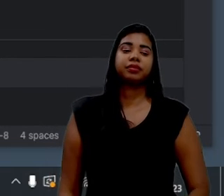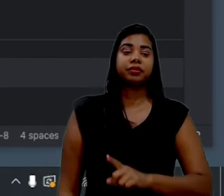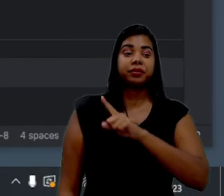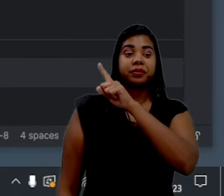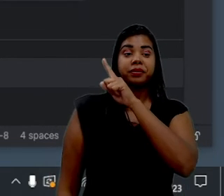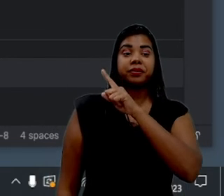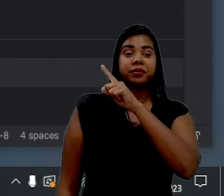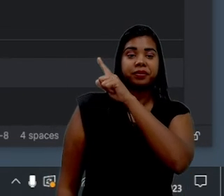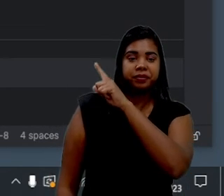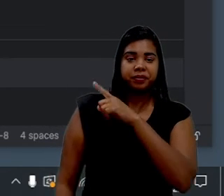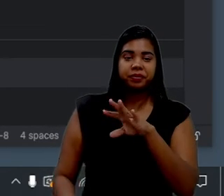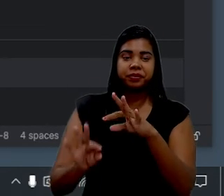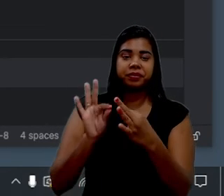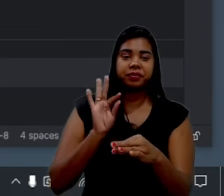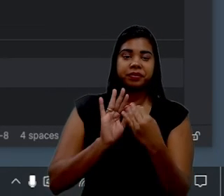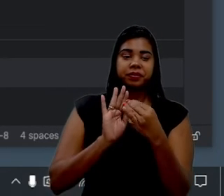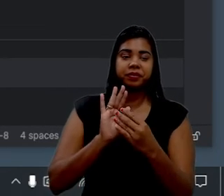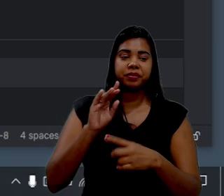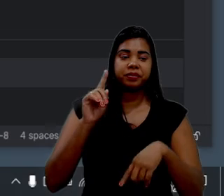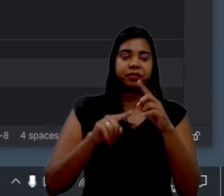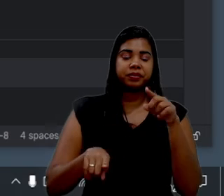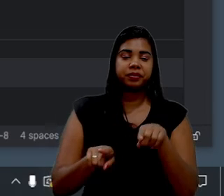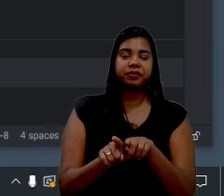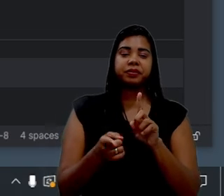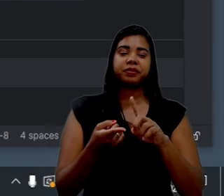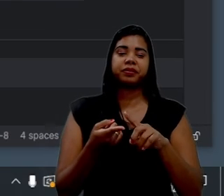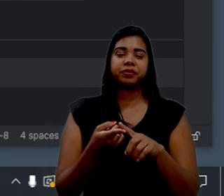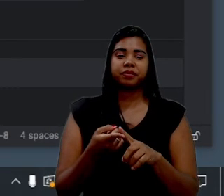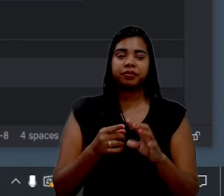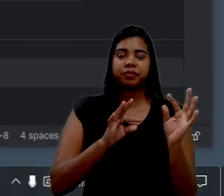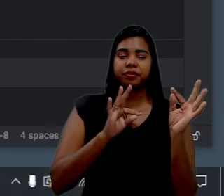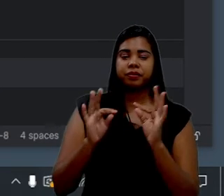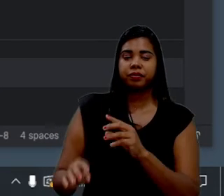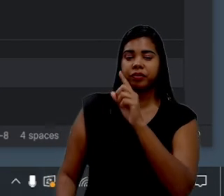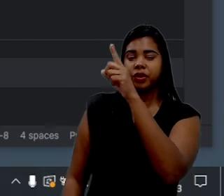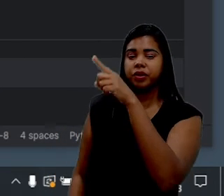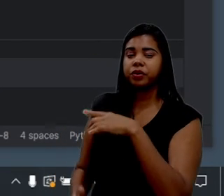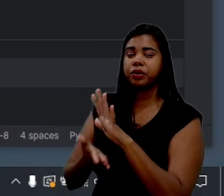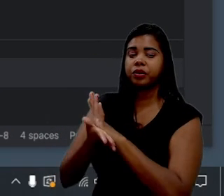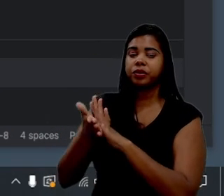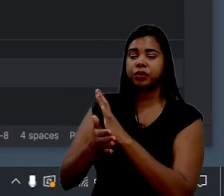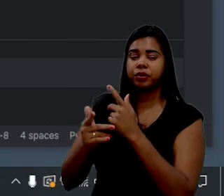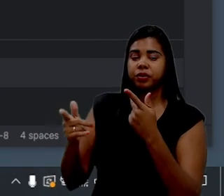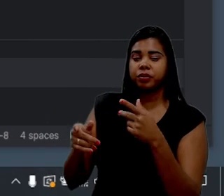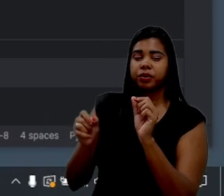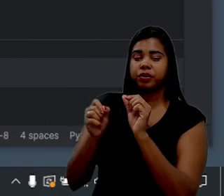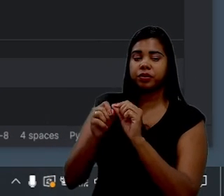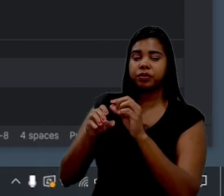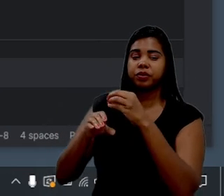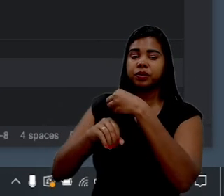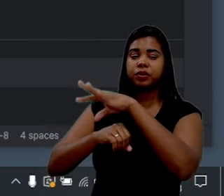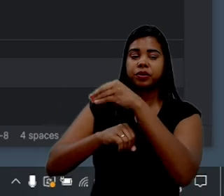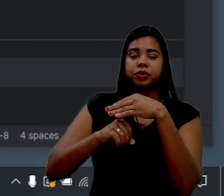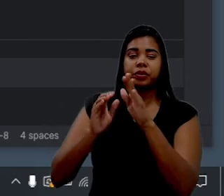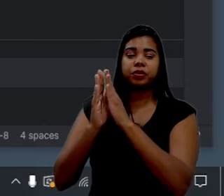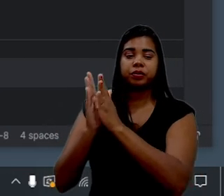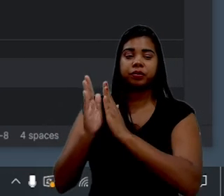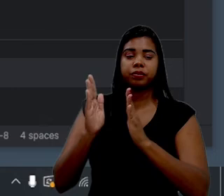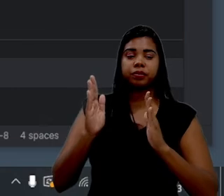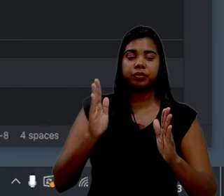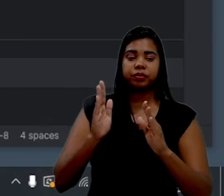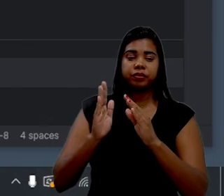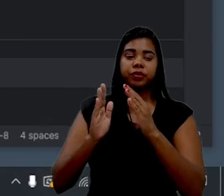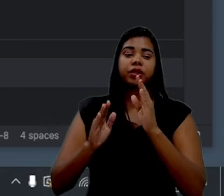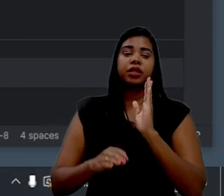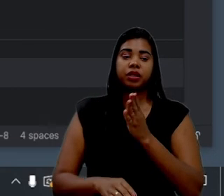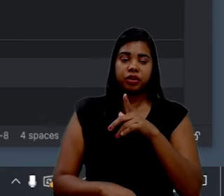arquivo de formulário para gerar dentro do Python. Tá? Por enquanto não tem nada. Quando diz from, quer dizer que a gente vai fazer a importação das bibliotecas que o Django